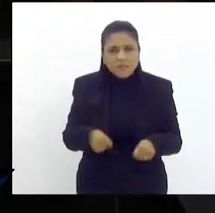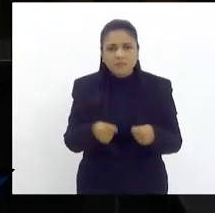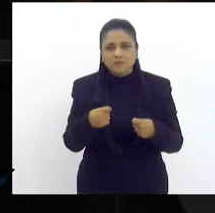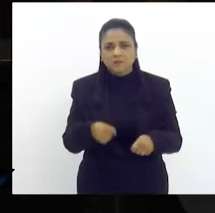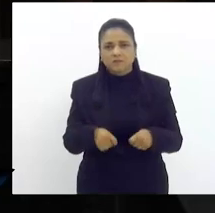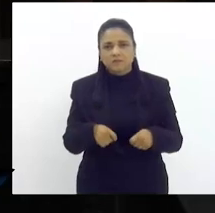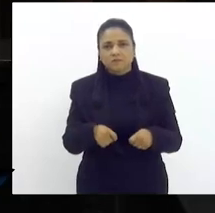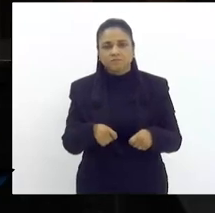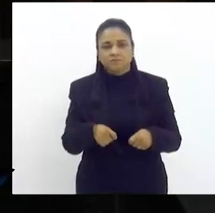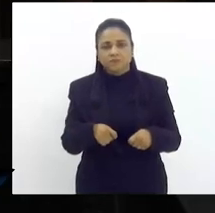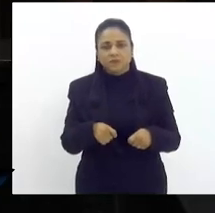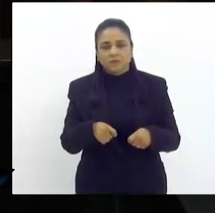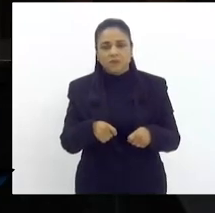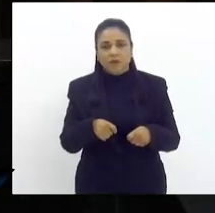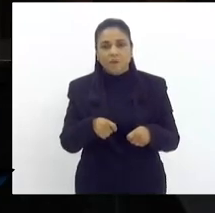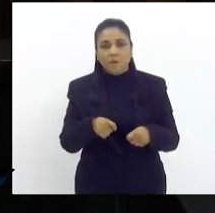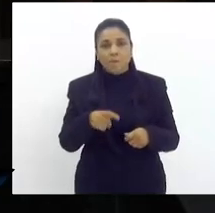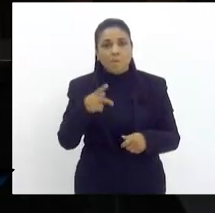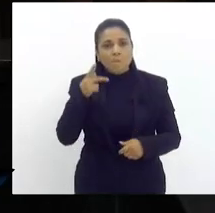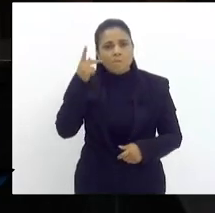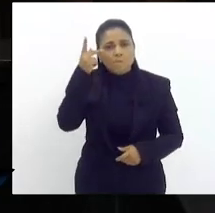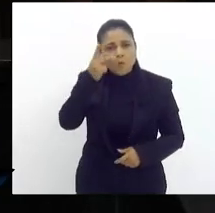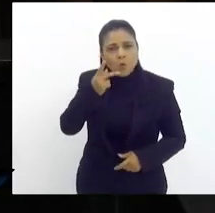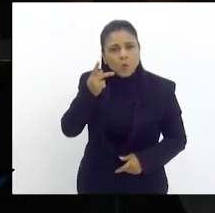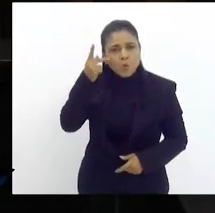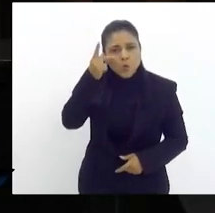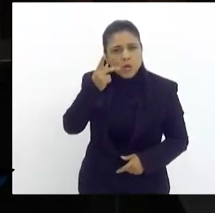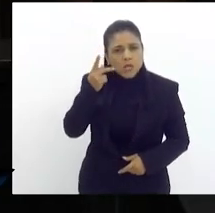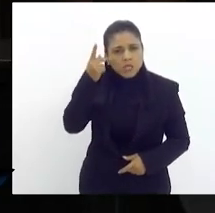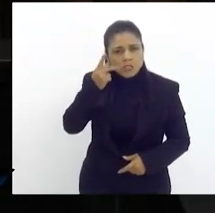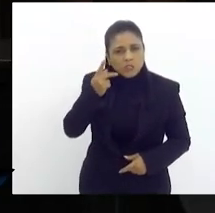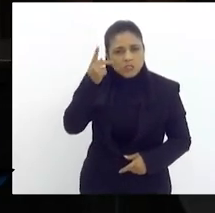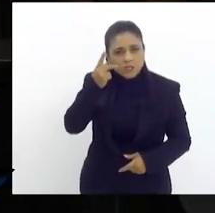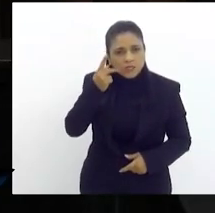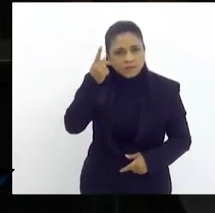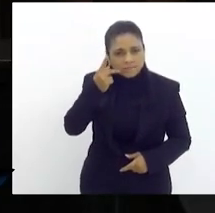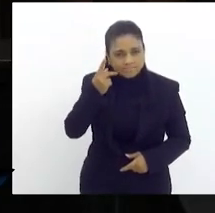tira a política dessa dualidade